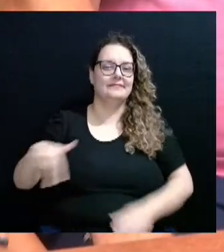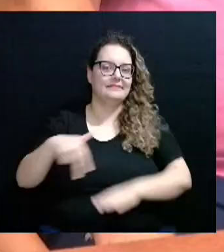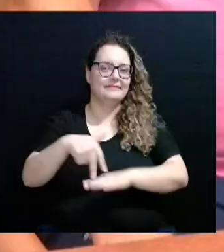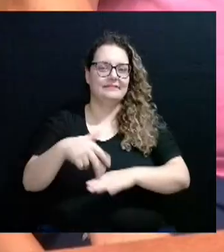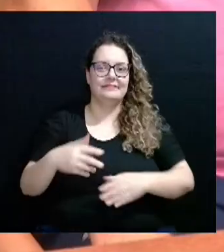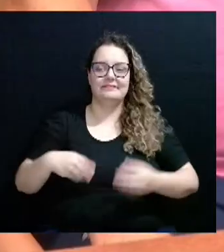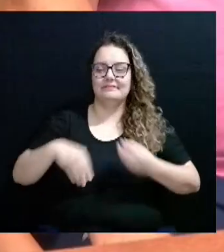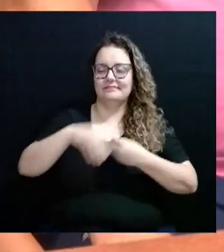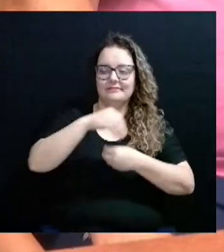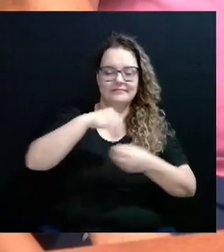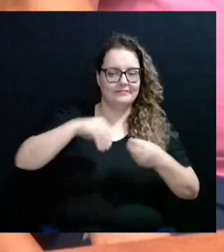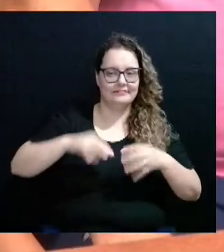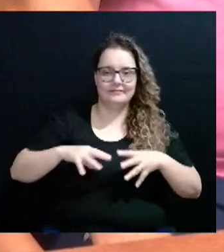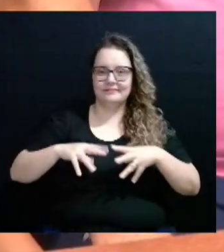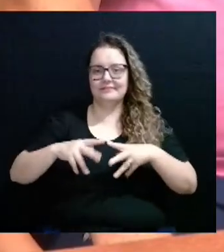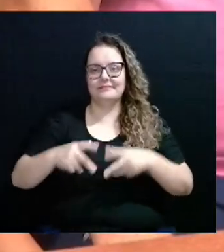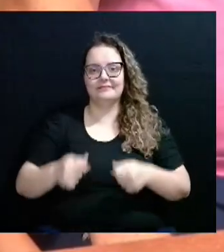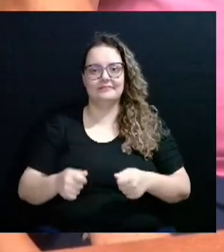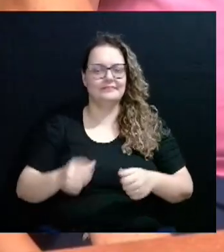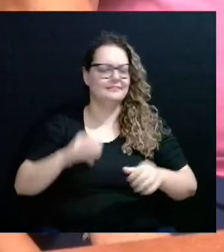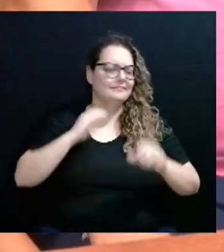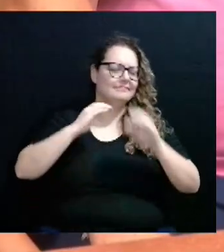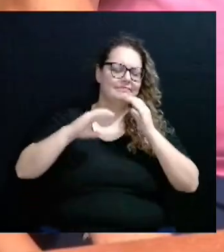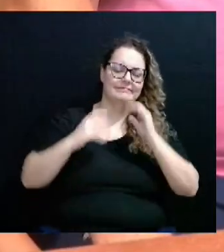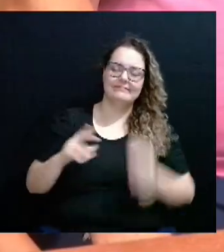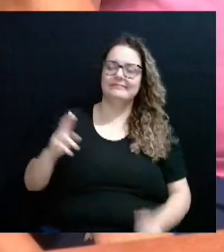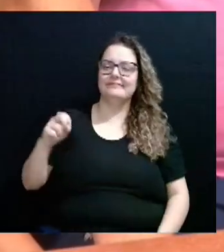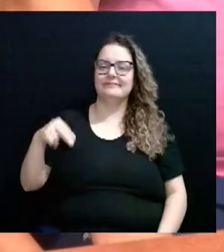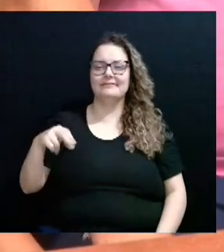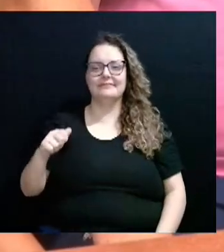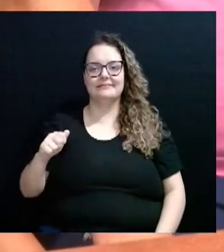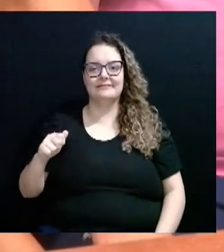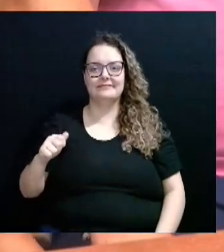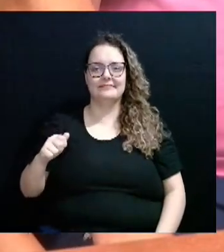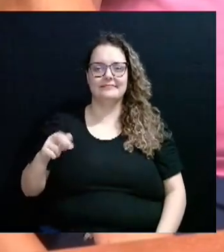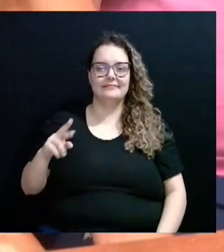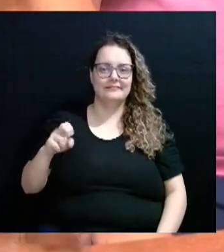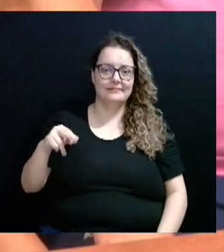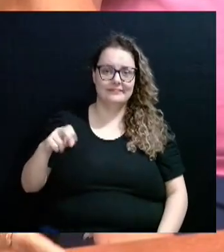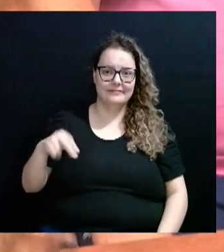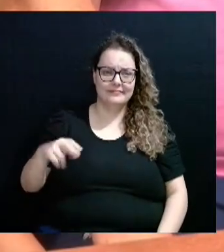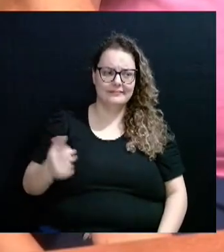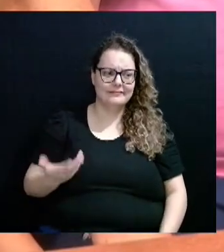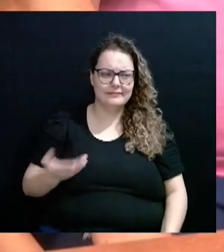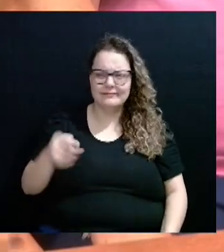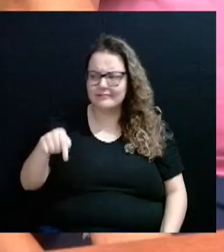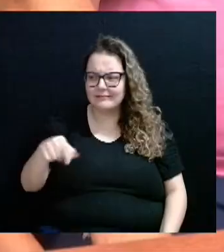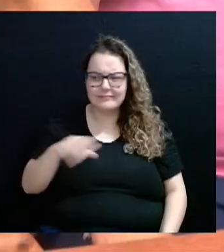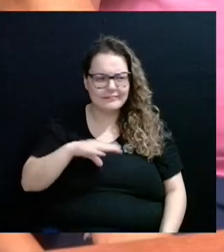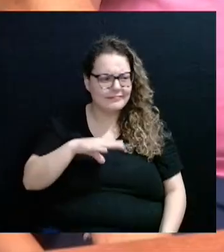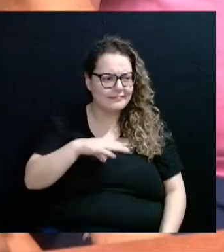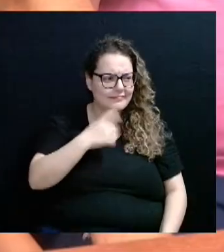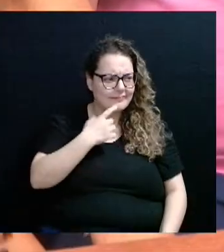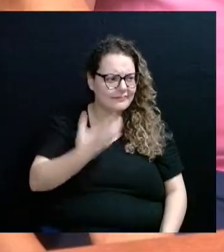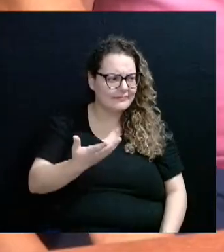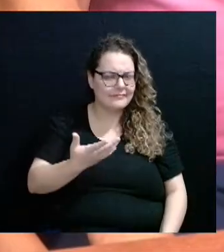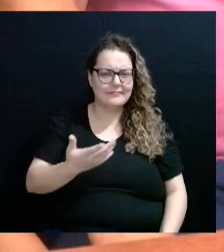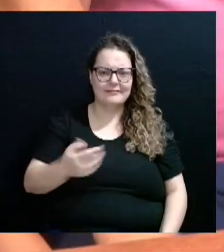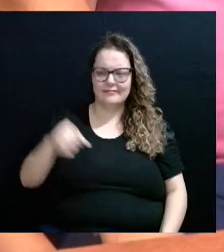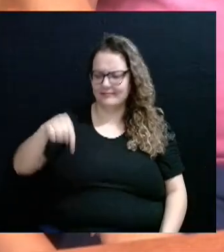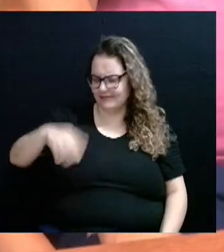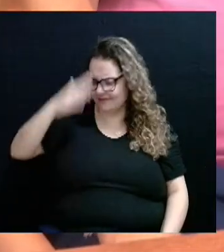todo mundo cantando as músicas do Renan, assim. Eu falei, mas esse cara não é de Campinas, né? Todo mundo aqui no Paraná cantando a